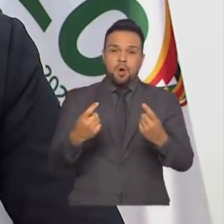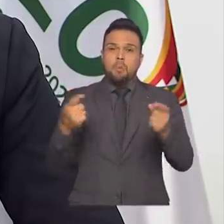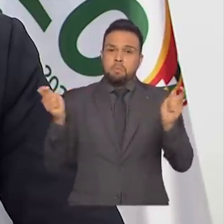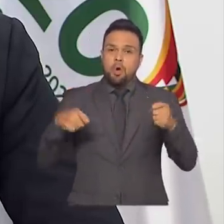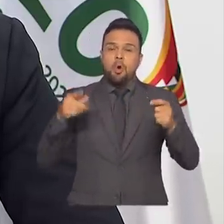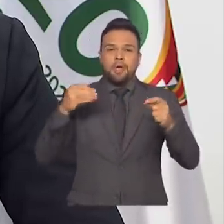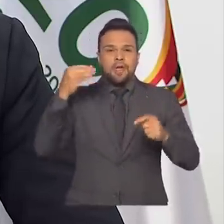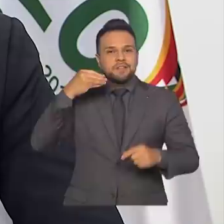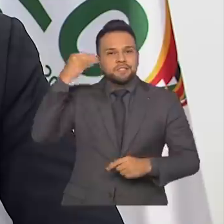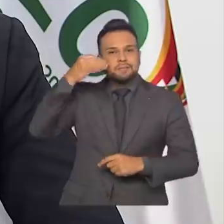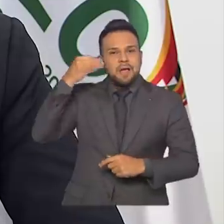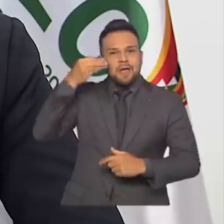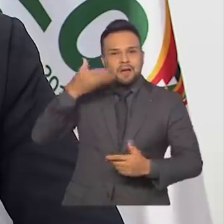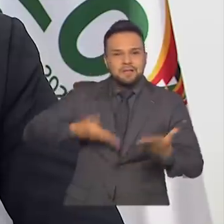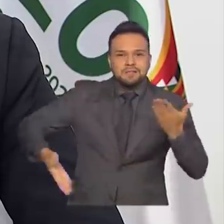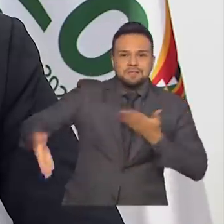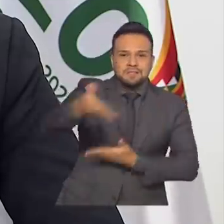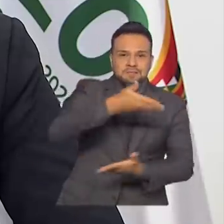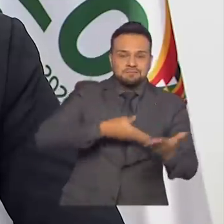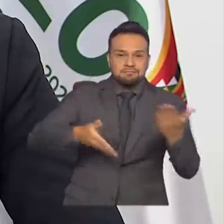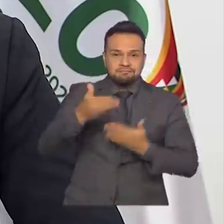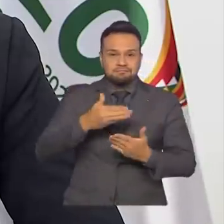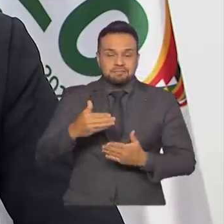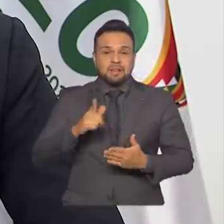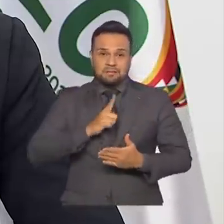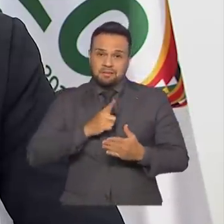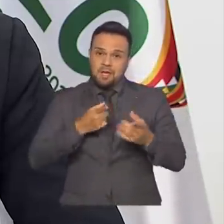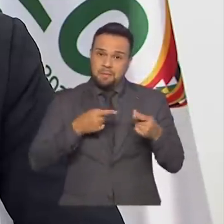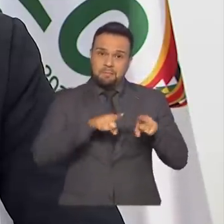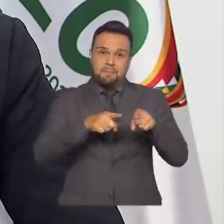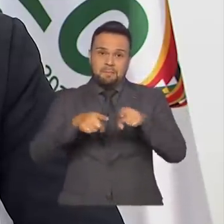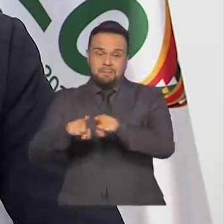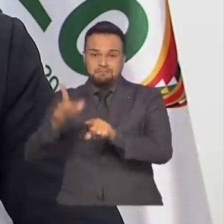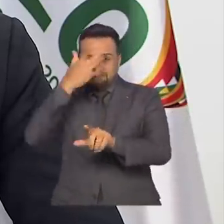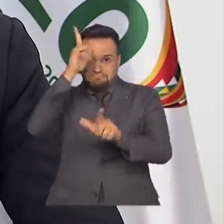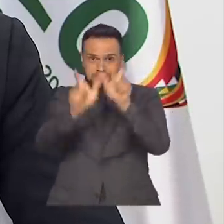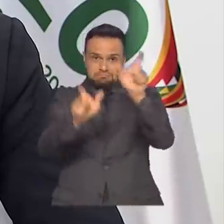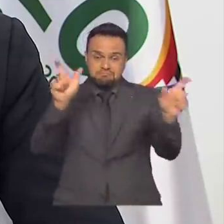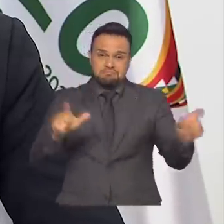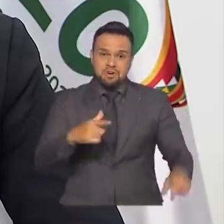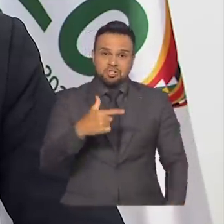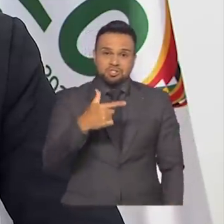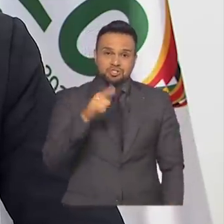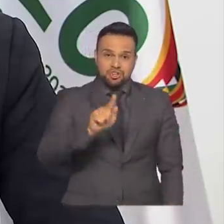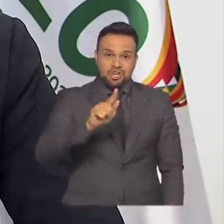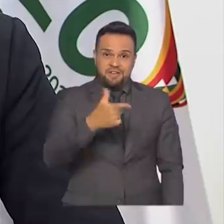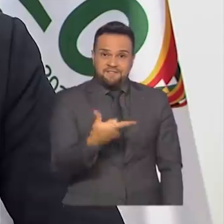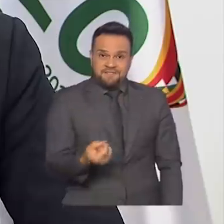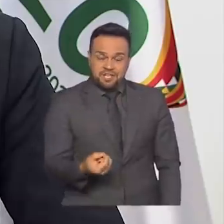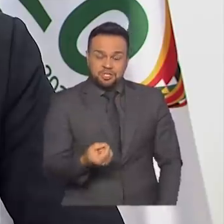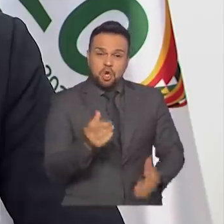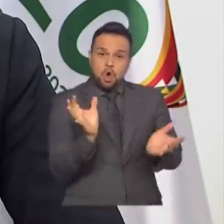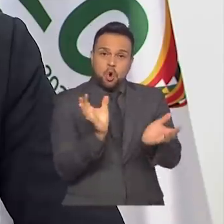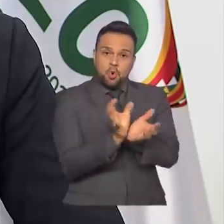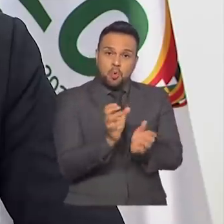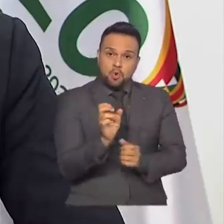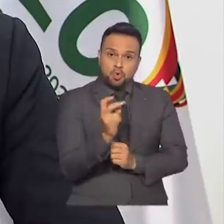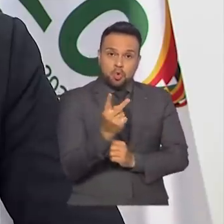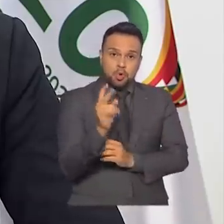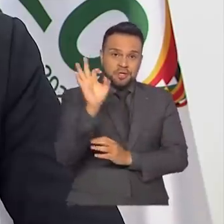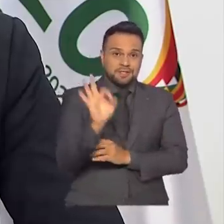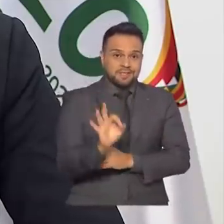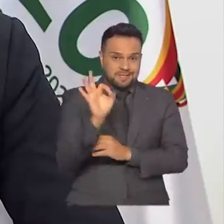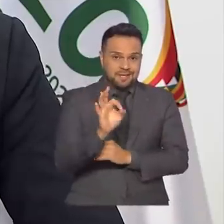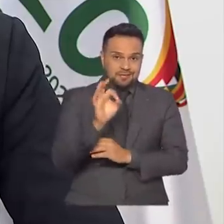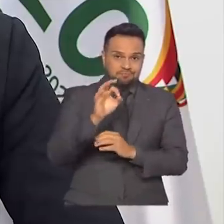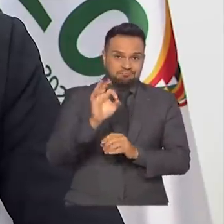trocar experiências com os parceiros do G20, grupo que representa 2/3 da população mundial, 90% do